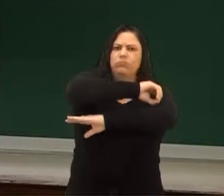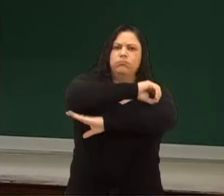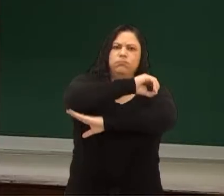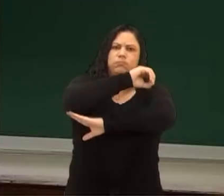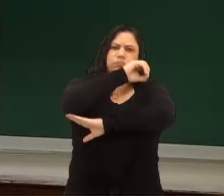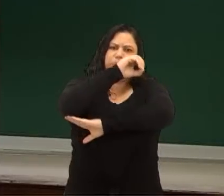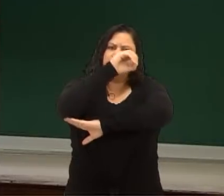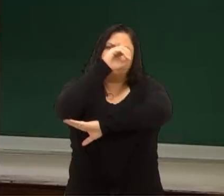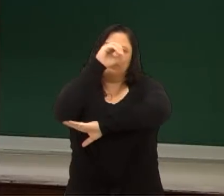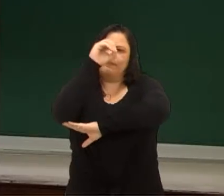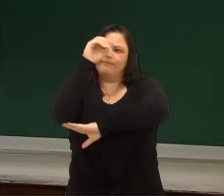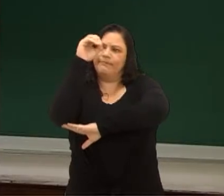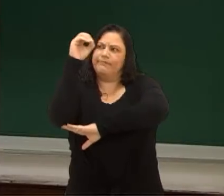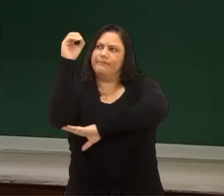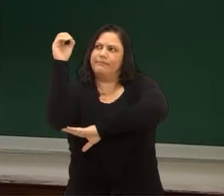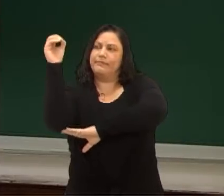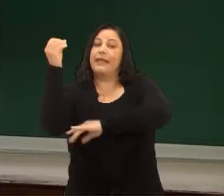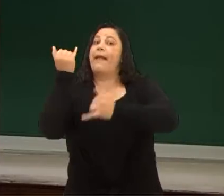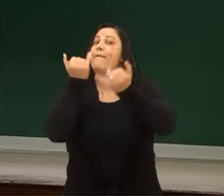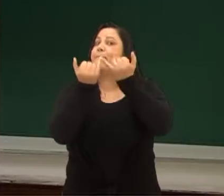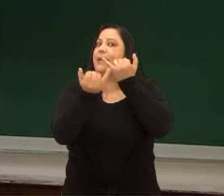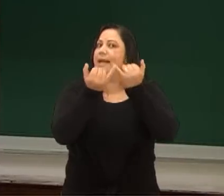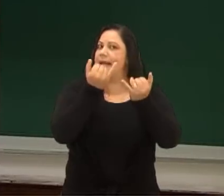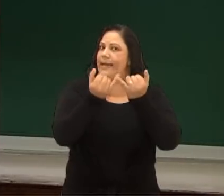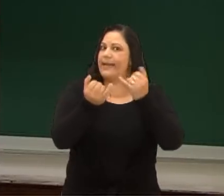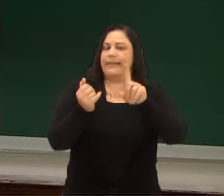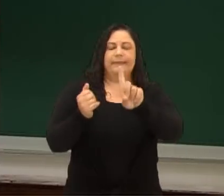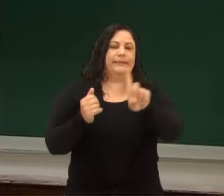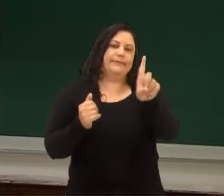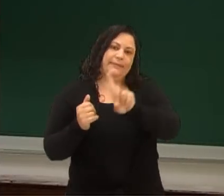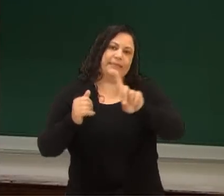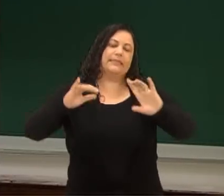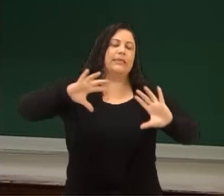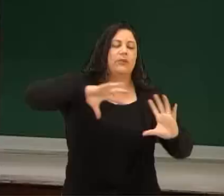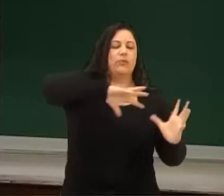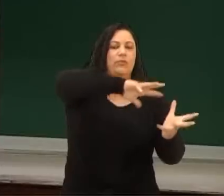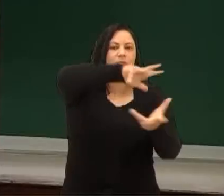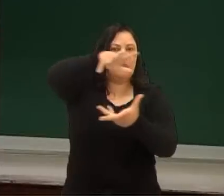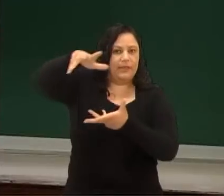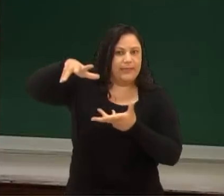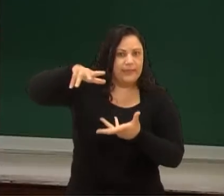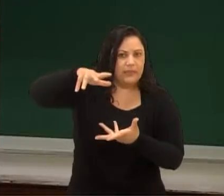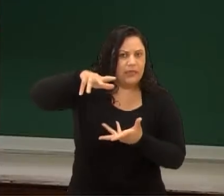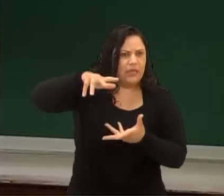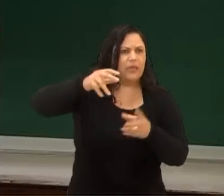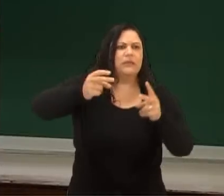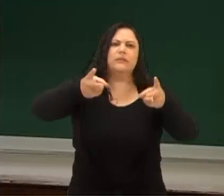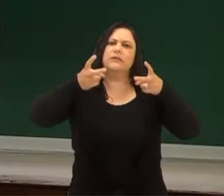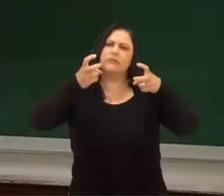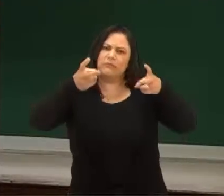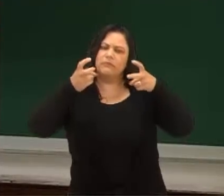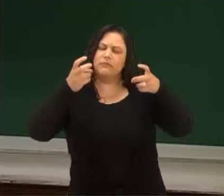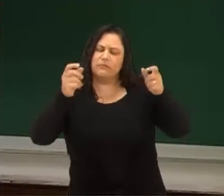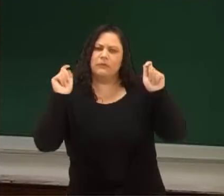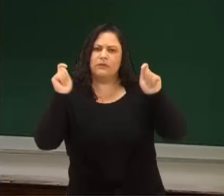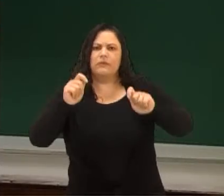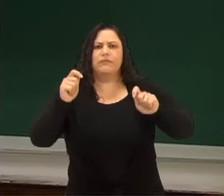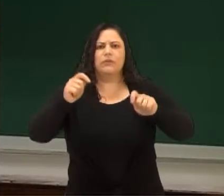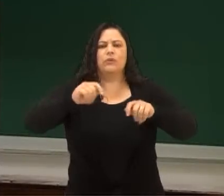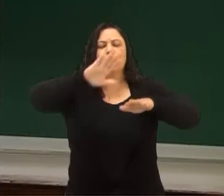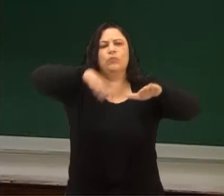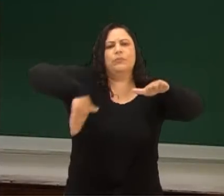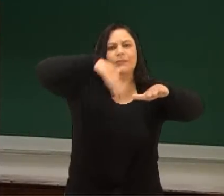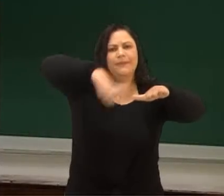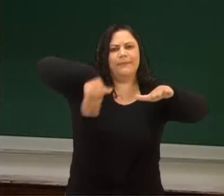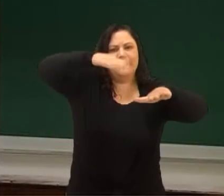parece que é o Sol que se movimenta, mas a gente está vendo aqui que não, que é a Terra que se movimenta. Dá para ver bem direitinho isso quando a gente vai para a praia, quando a